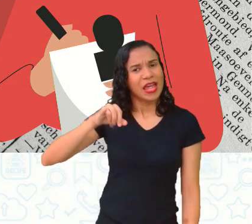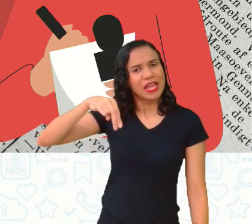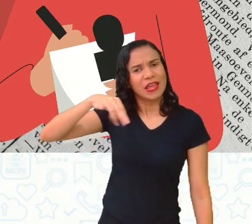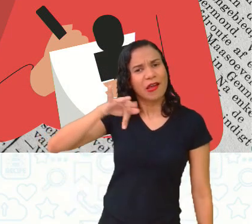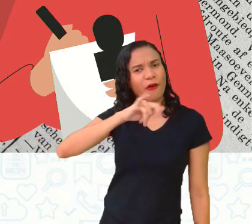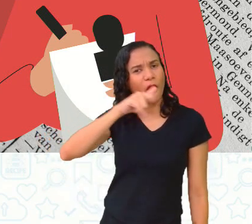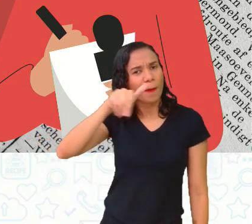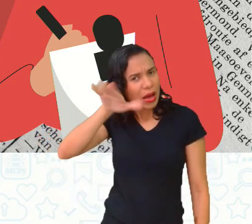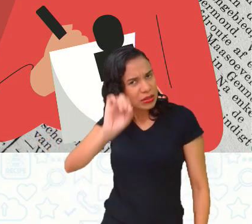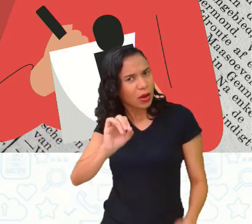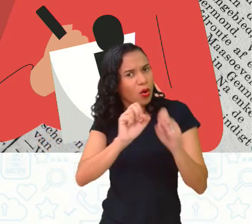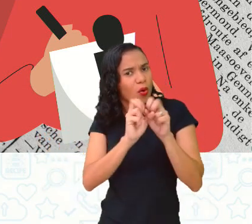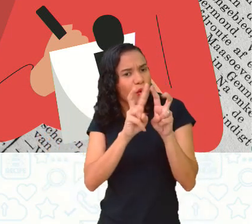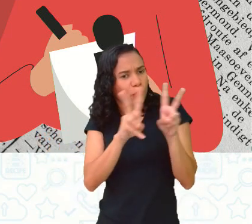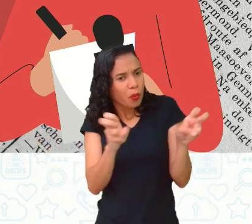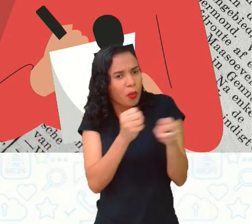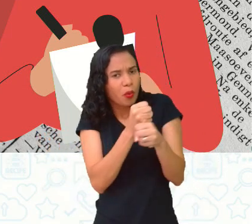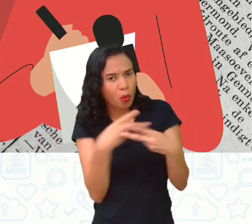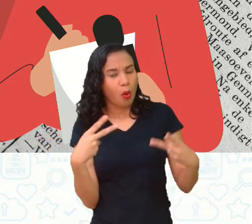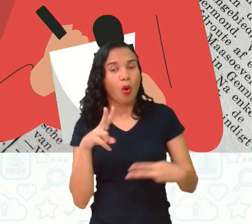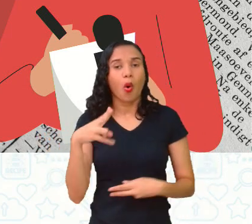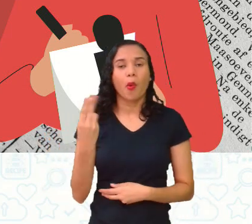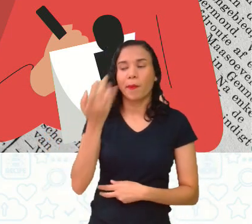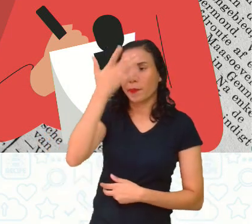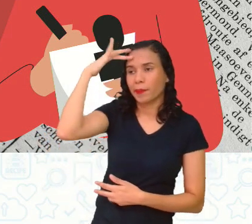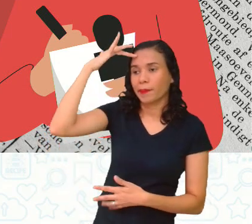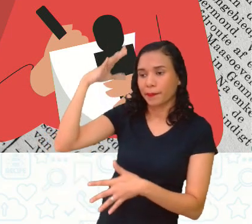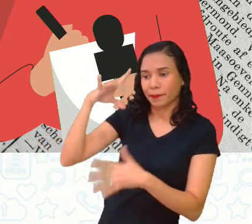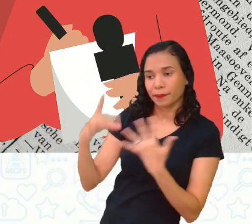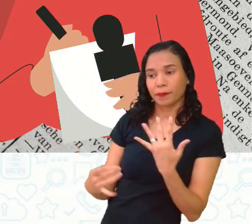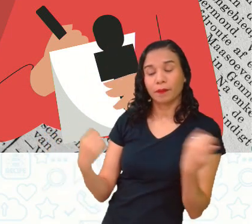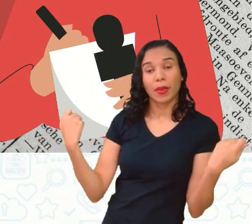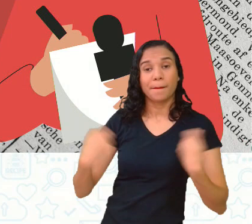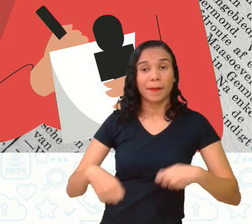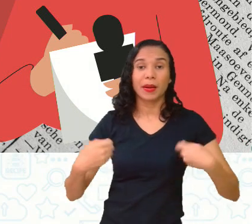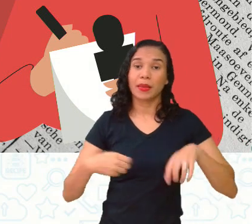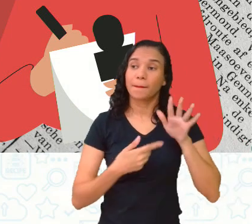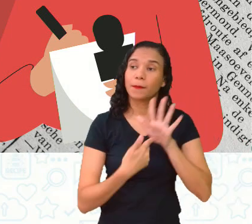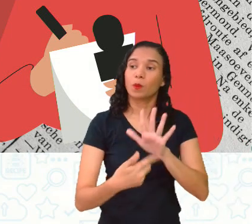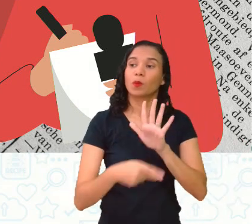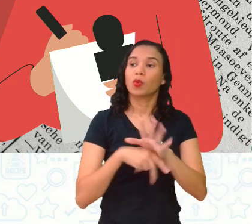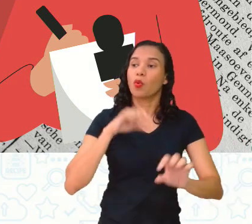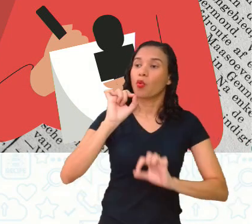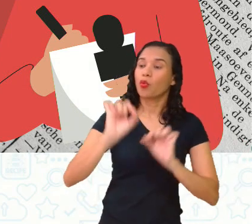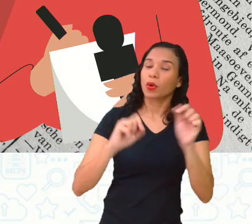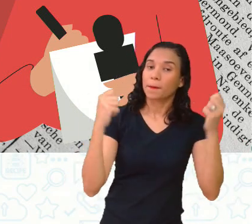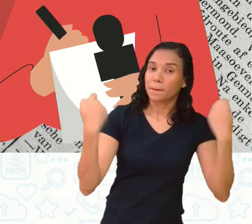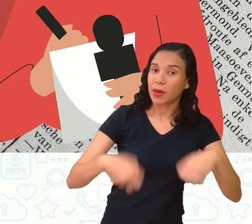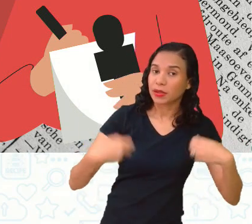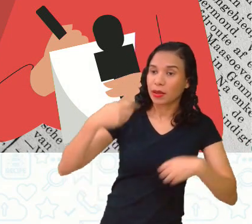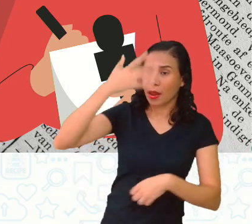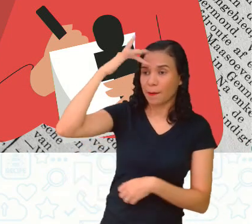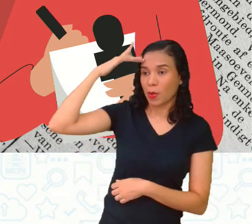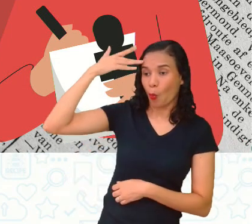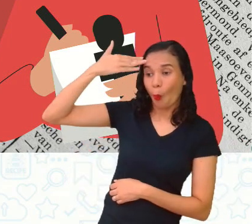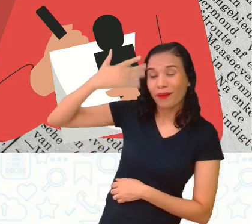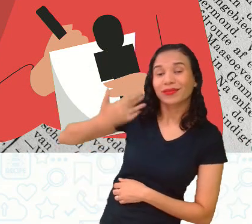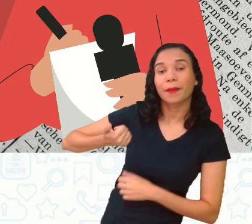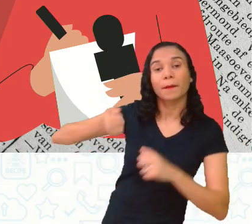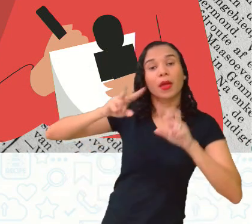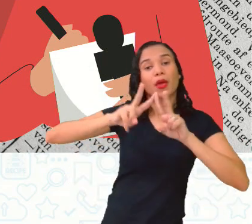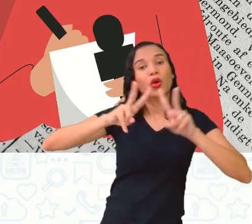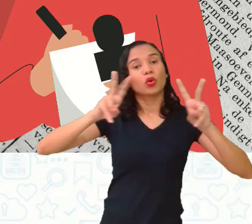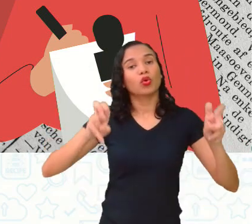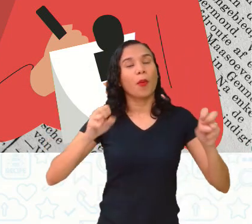coisa ou sobre alguém, né? Eu vou precisar fazer um recorte daquilo que eu preciso que o meu público saiba